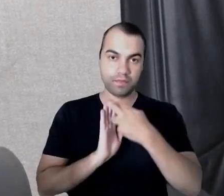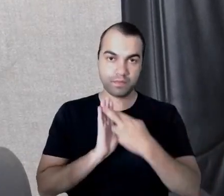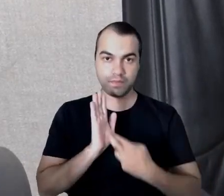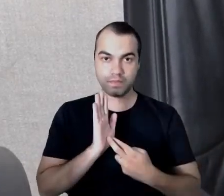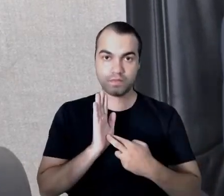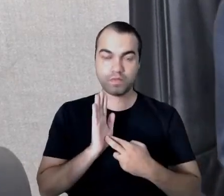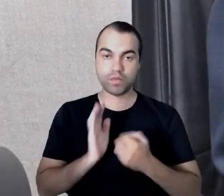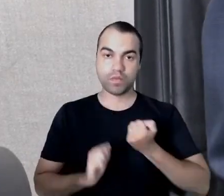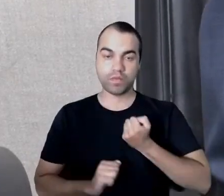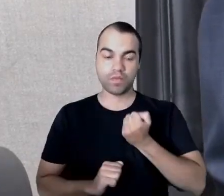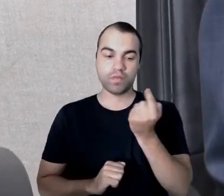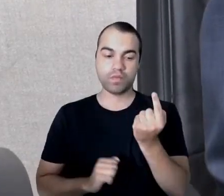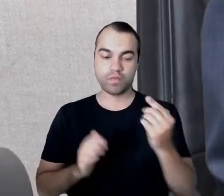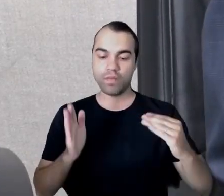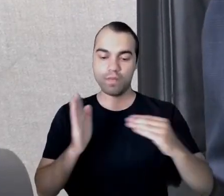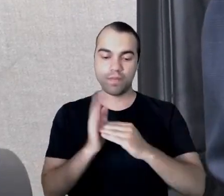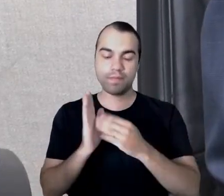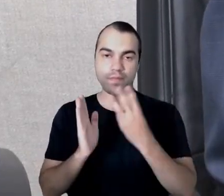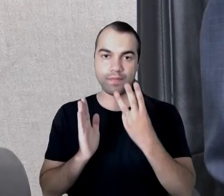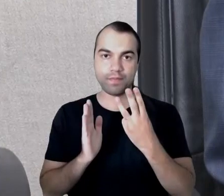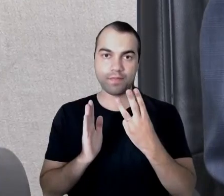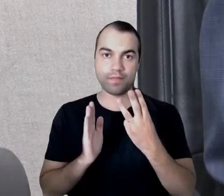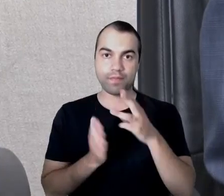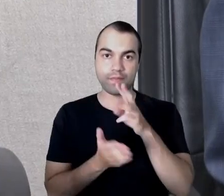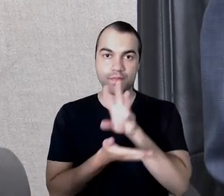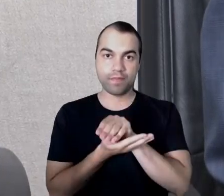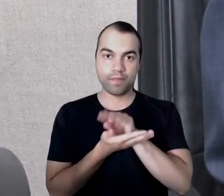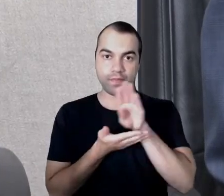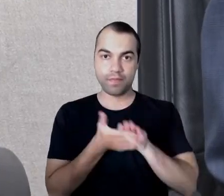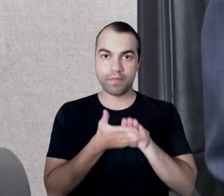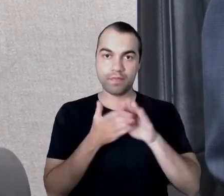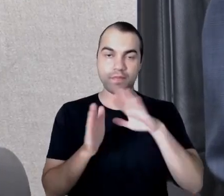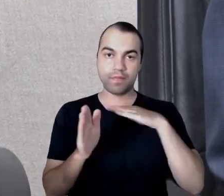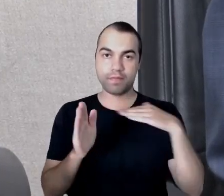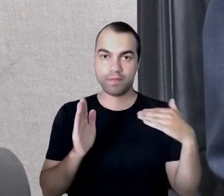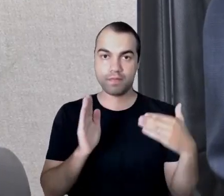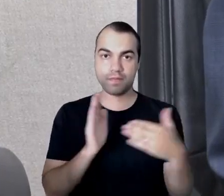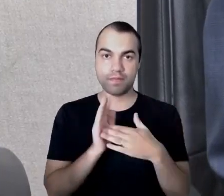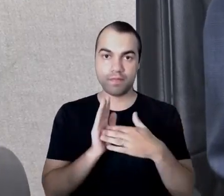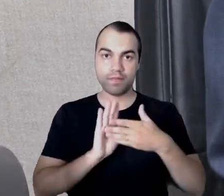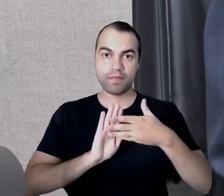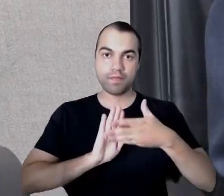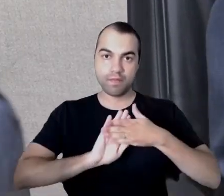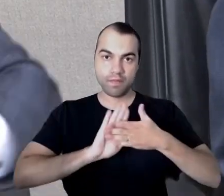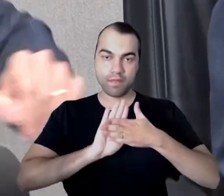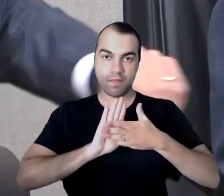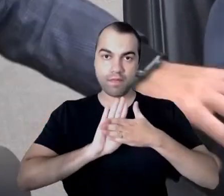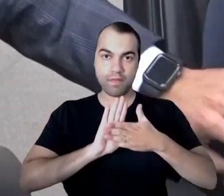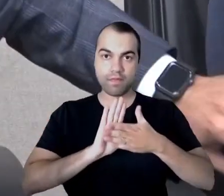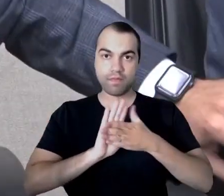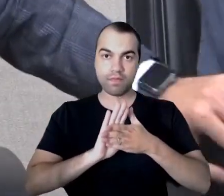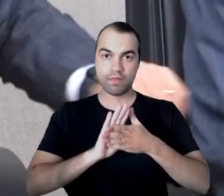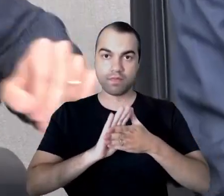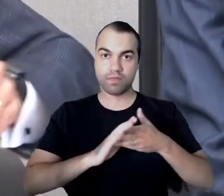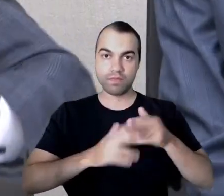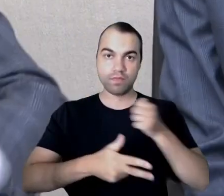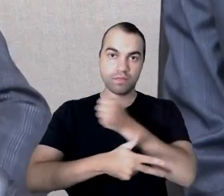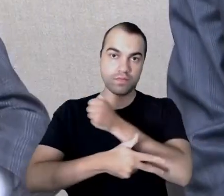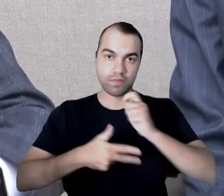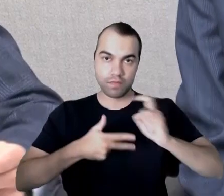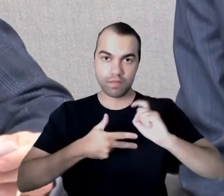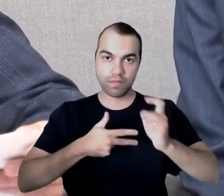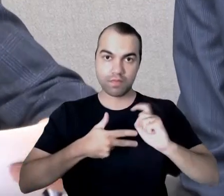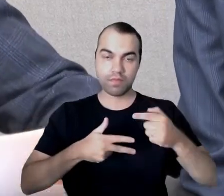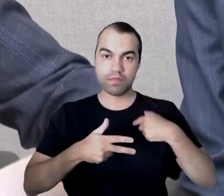1 a 3 da pauta todas as proposições do Poder Executivo eu passo à presidência ao